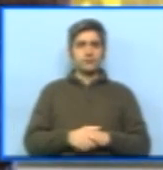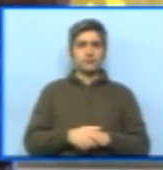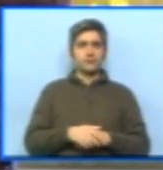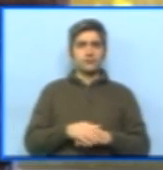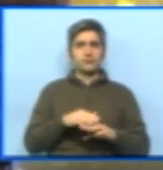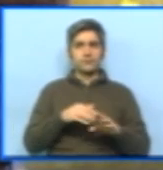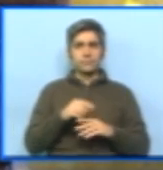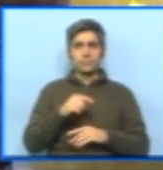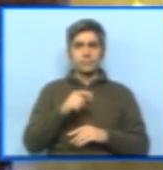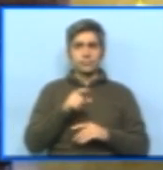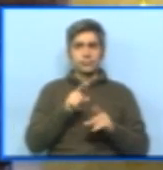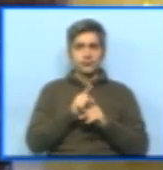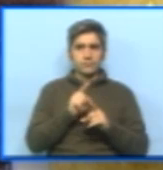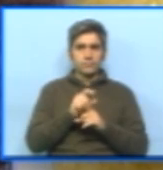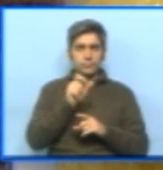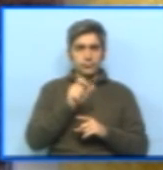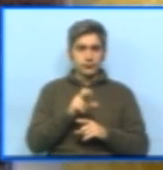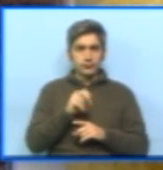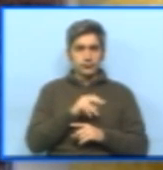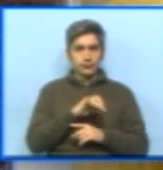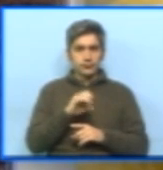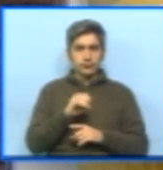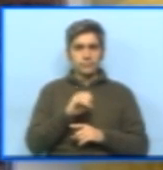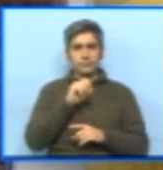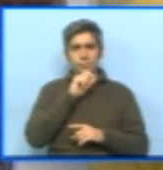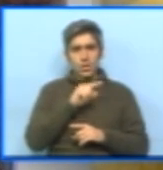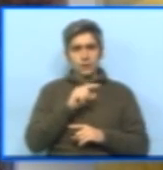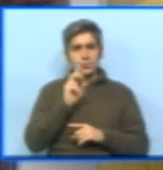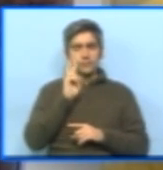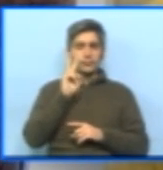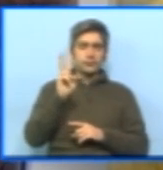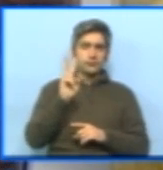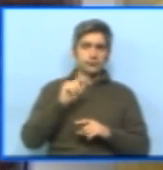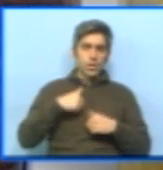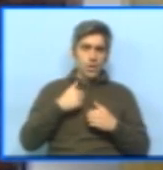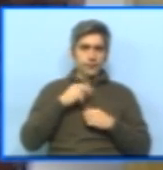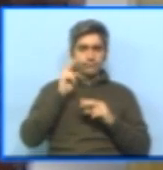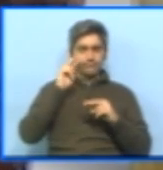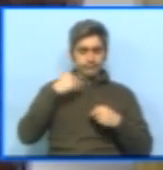faz com que o irmão, o romeiro, consiga olhar para si próprio,